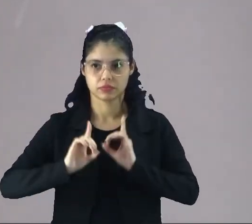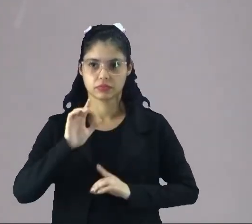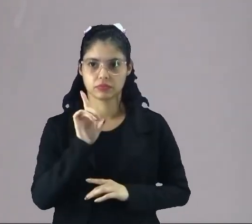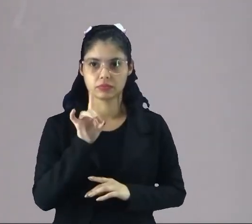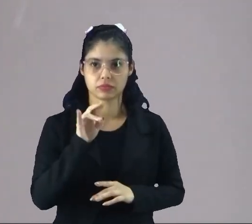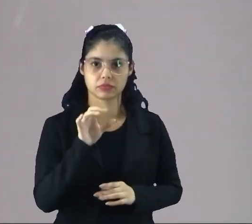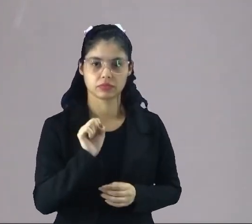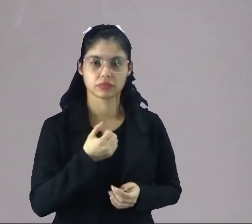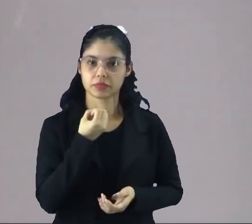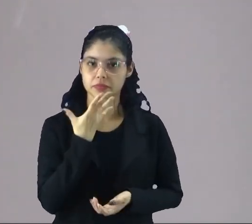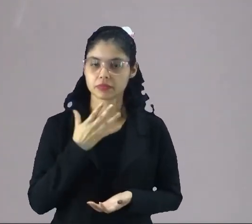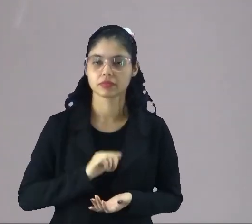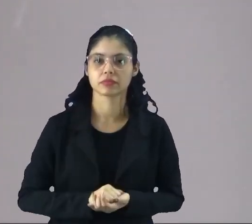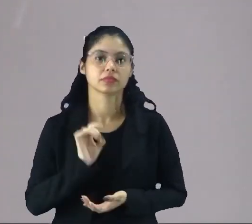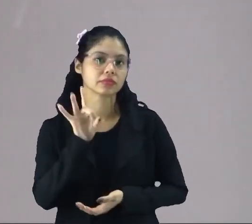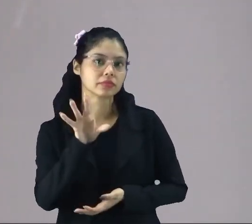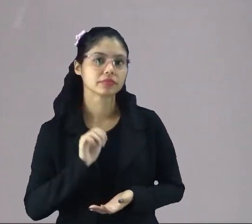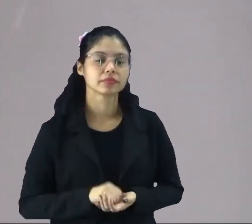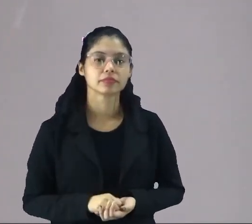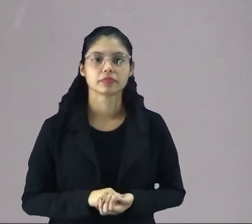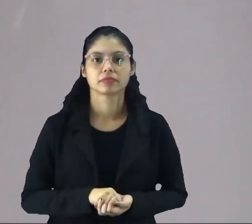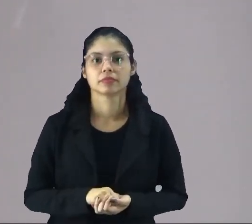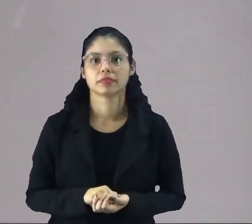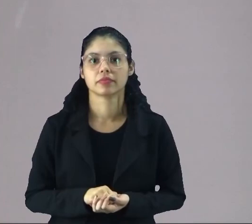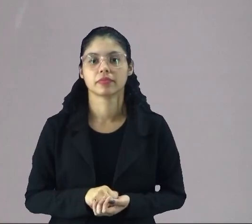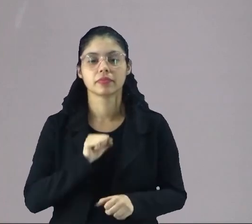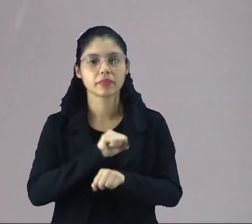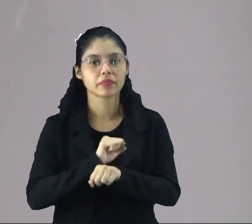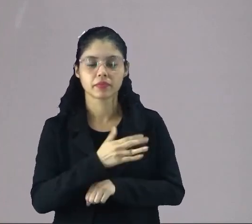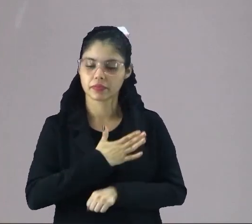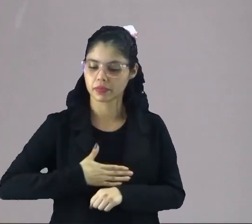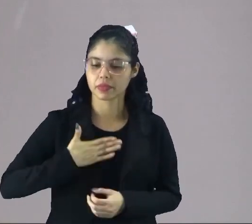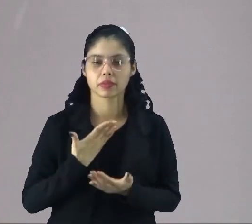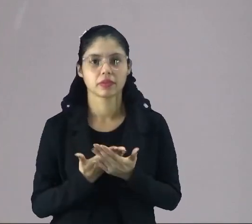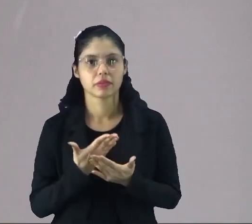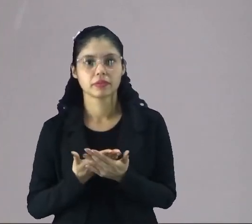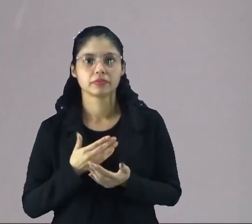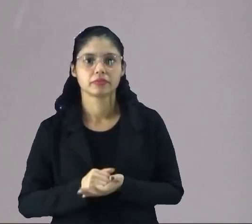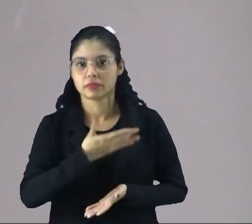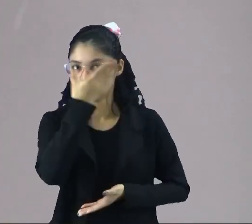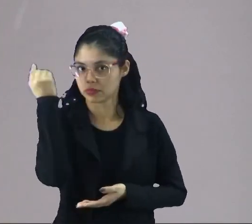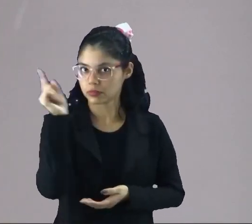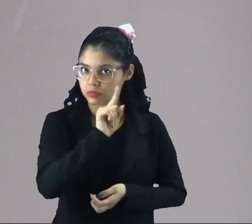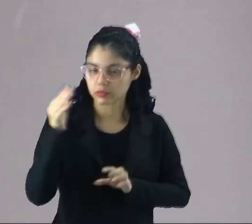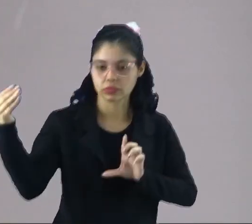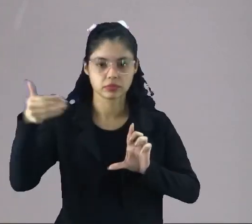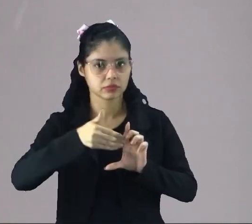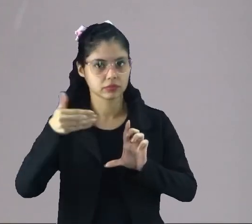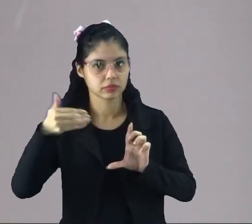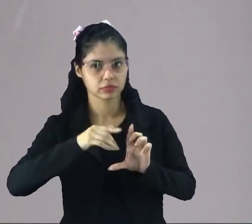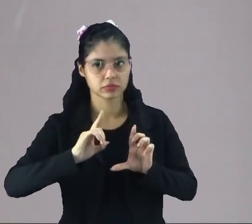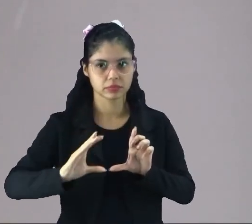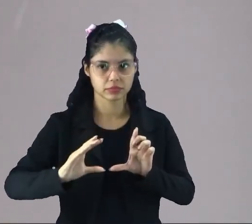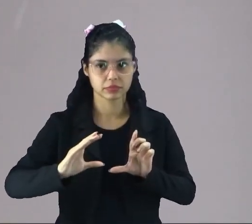Dionísio. Bom, gente, por hoje é só. Espero que vocês tenham gostado da aula. E não esqueçam de acessar a